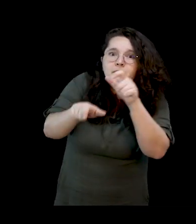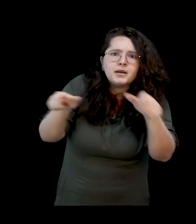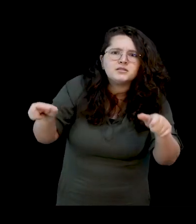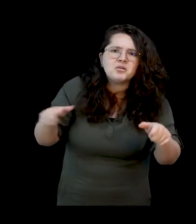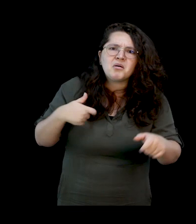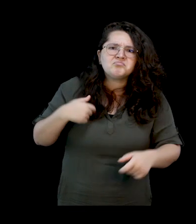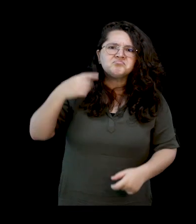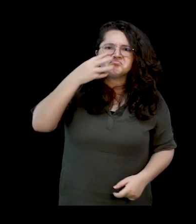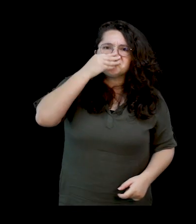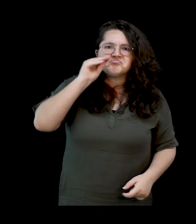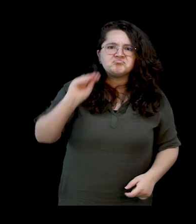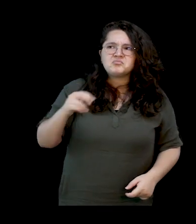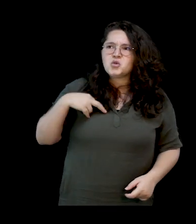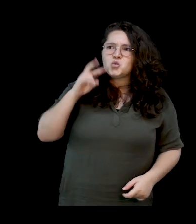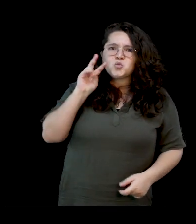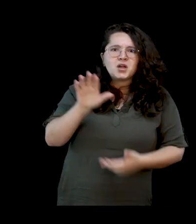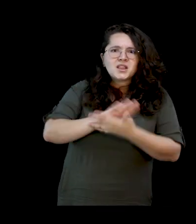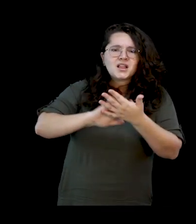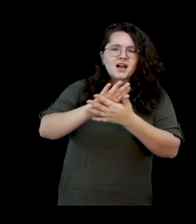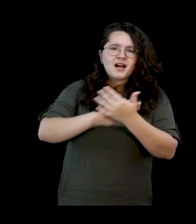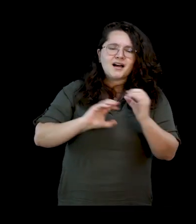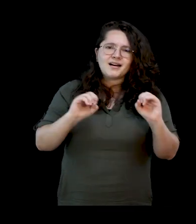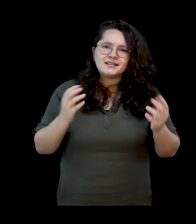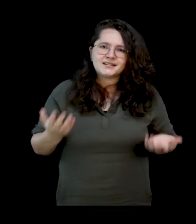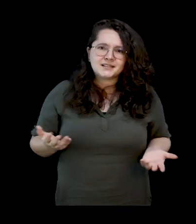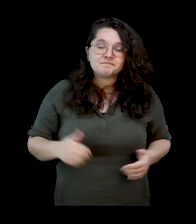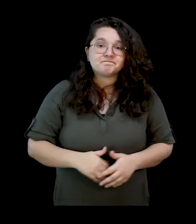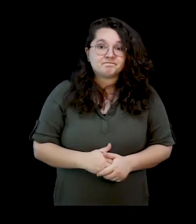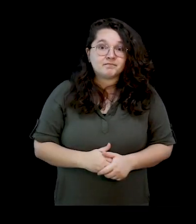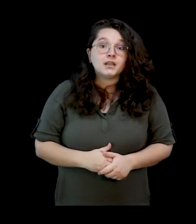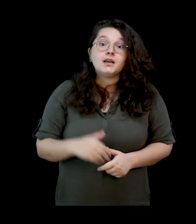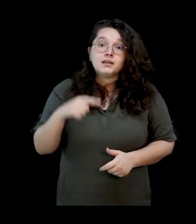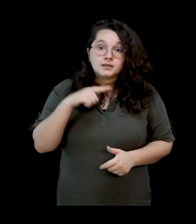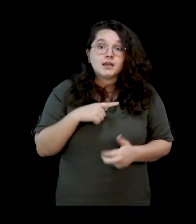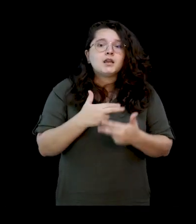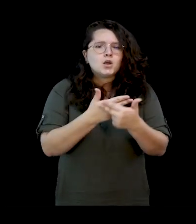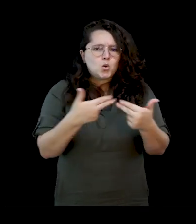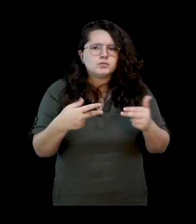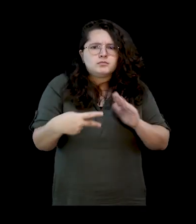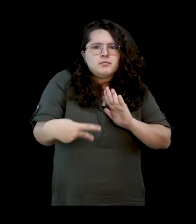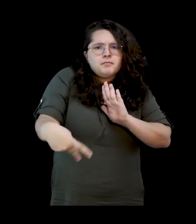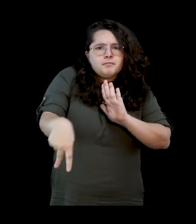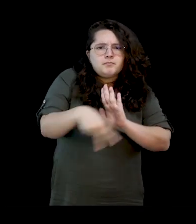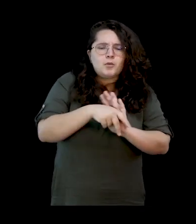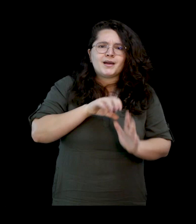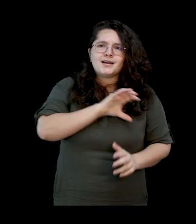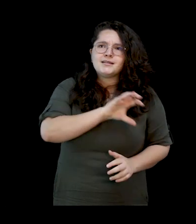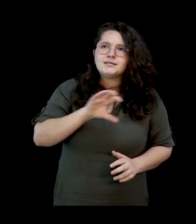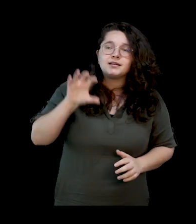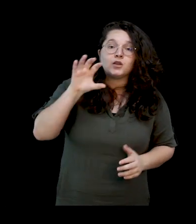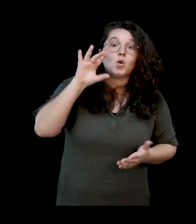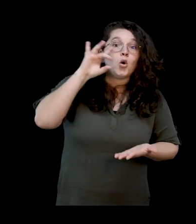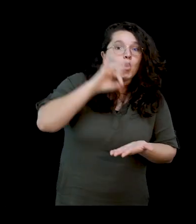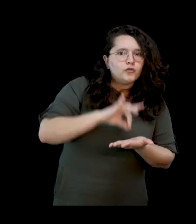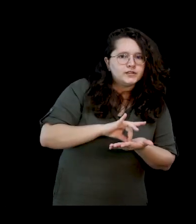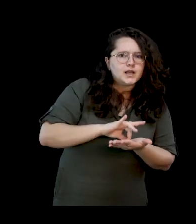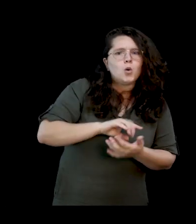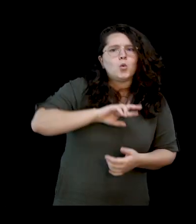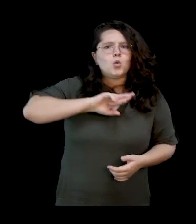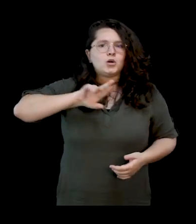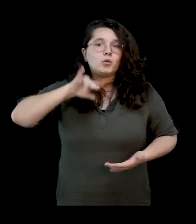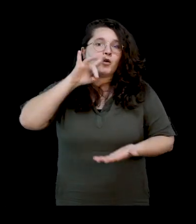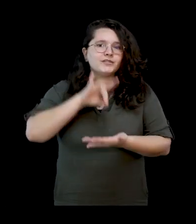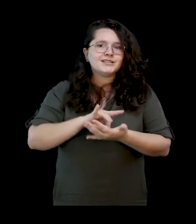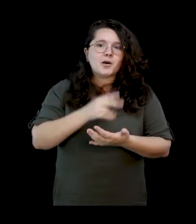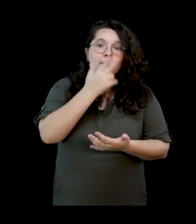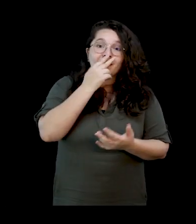os sistemas culturais, oficiais e não oficiais, né, do Estado, das iniciativas privadas, estão cada vez